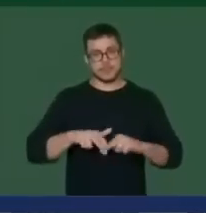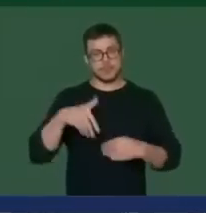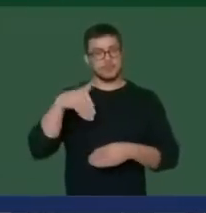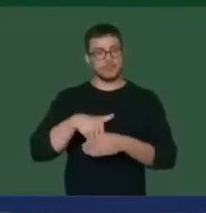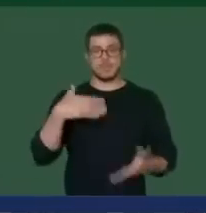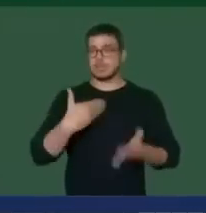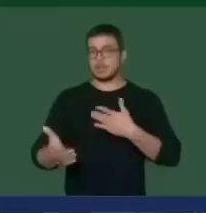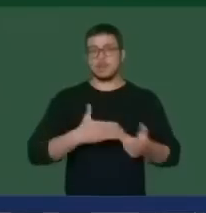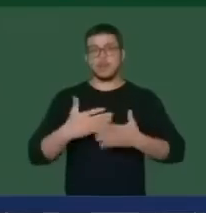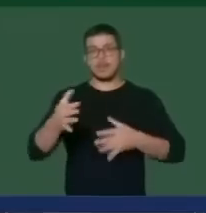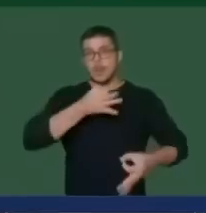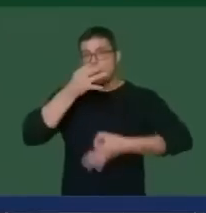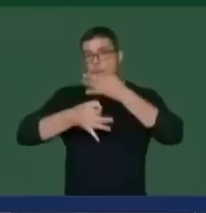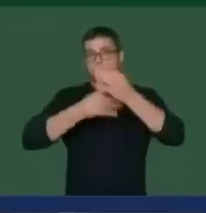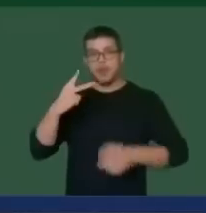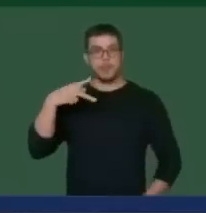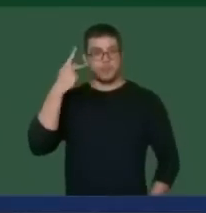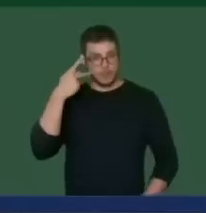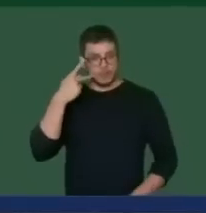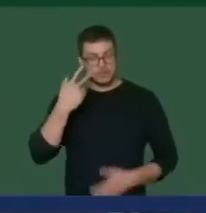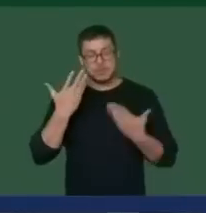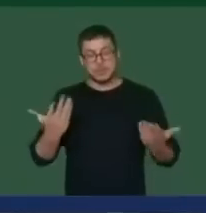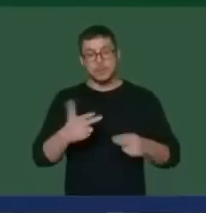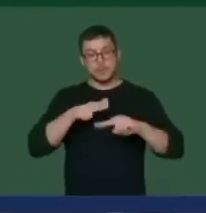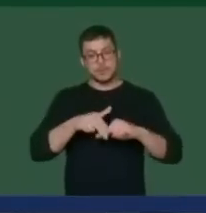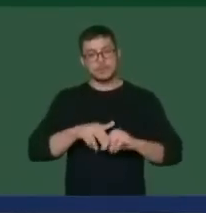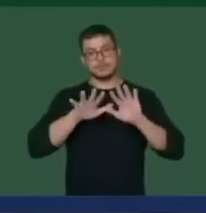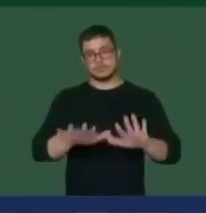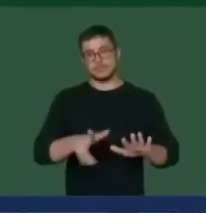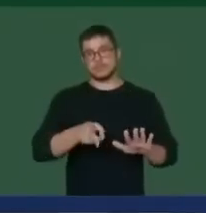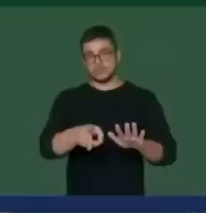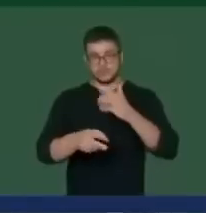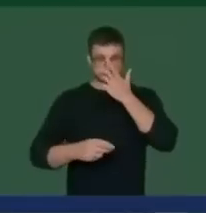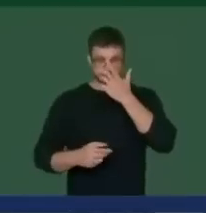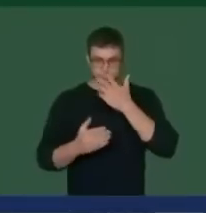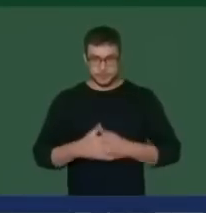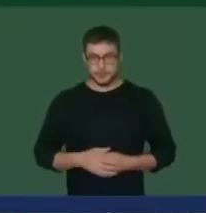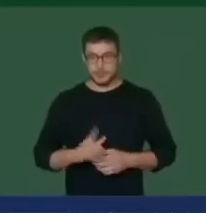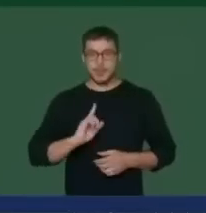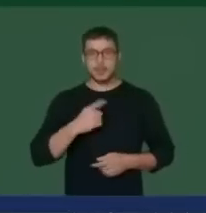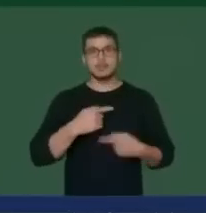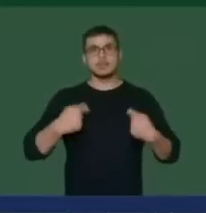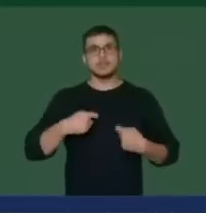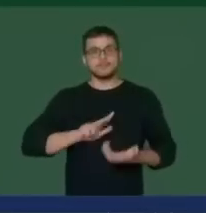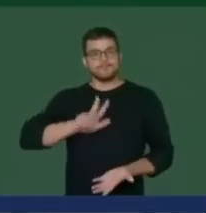linha política, assim é que tem que ser e assim será. Vamos olhar para a frente.